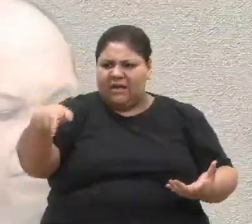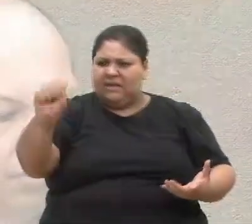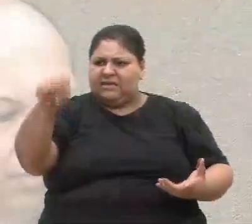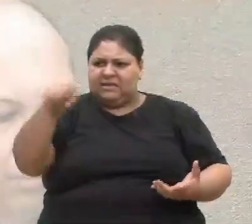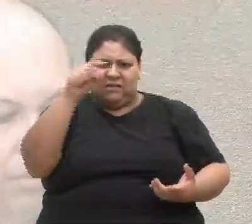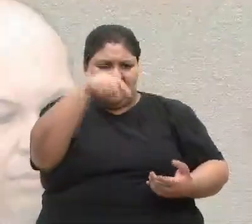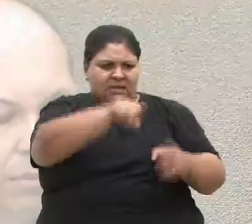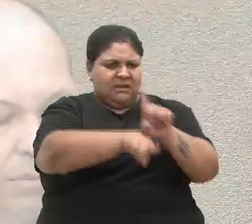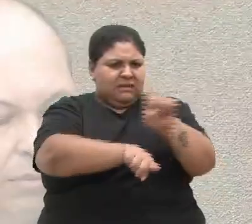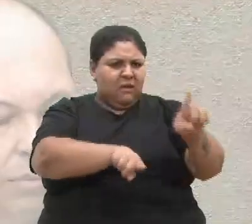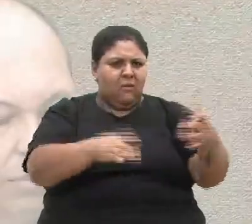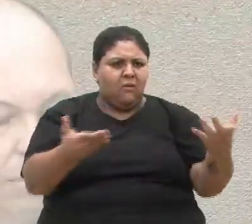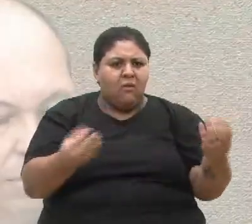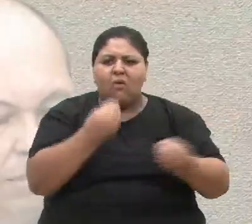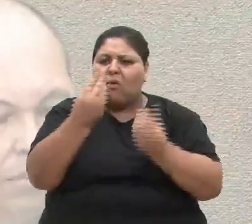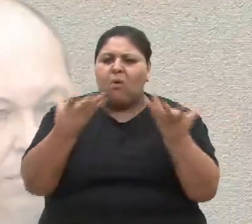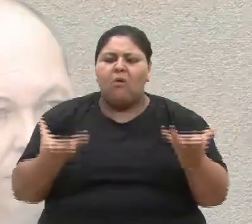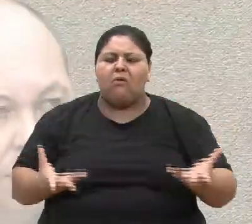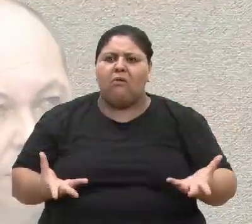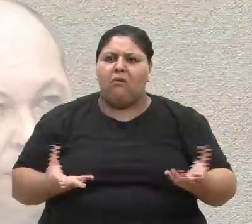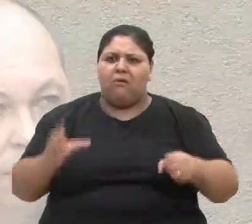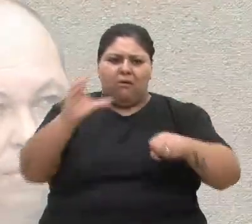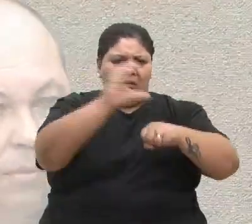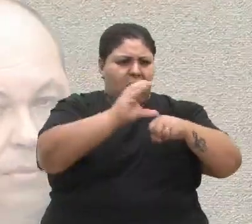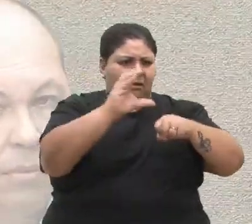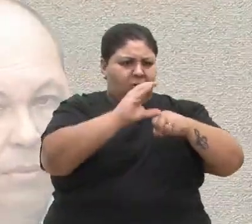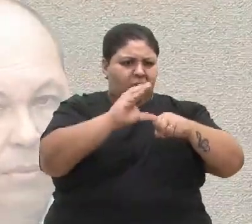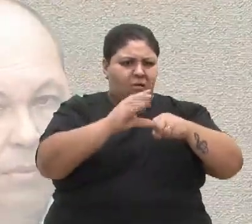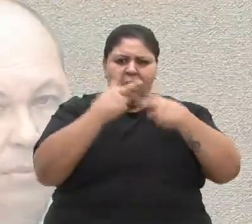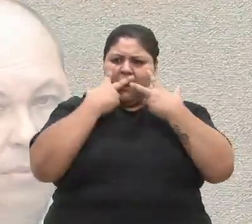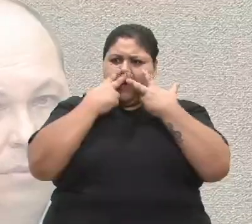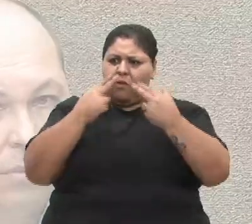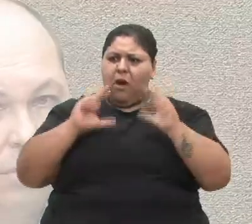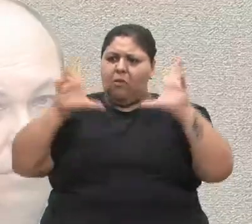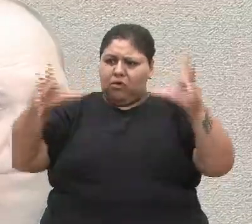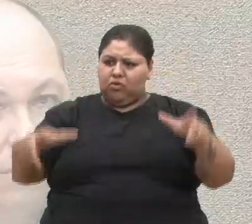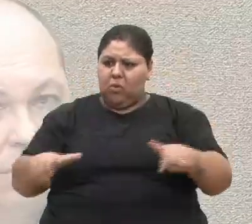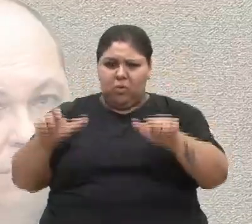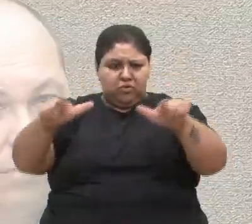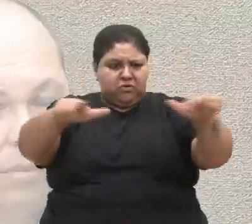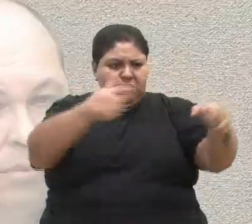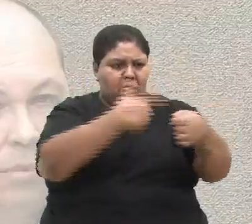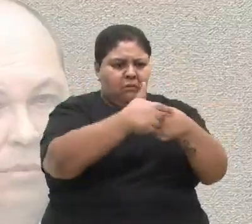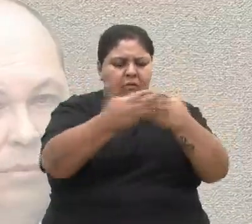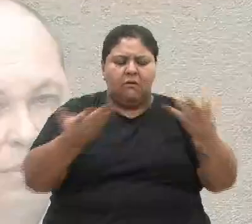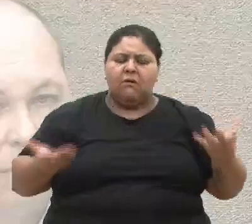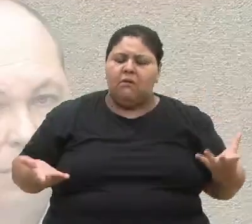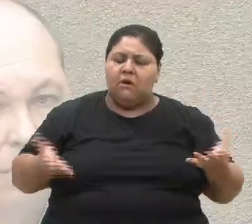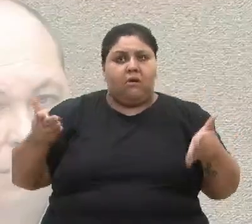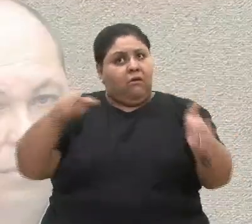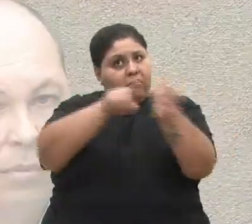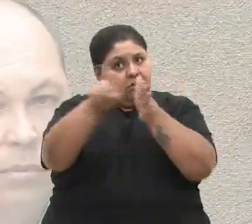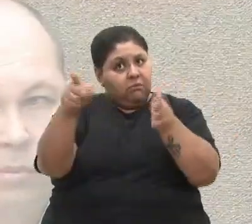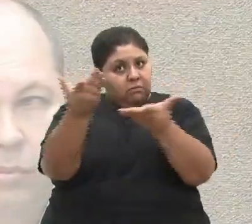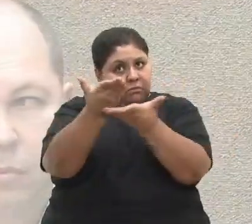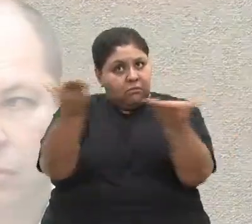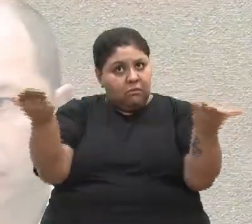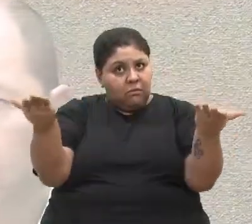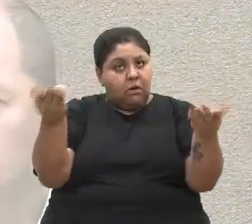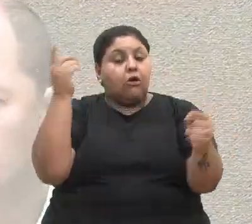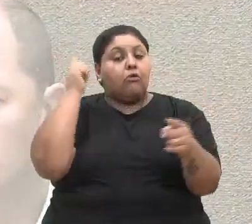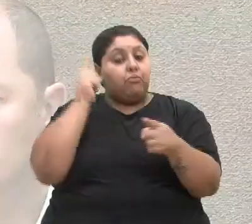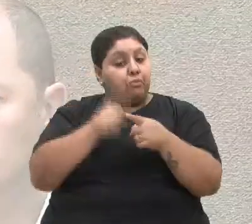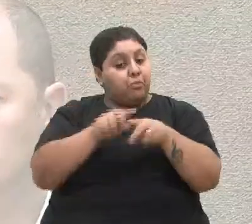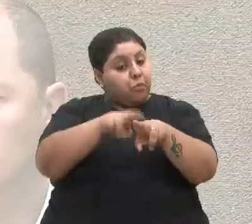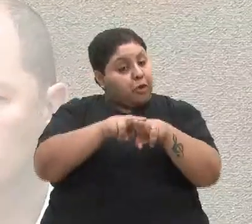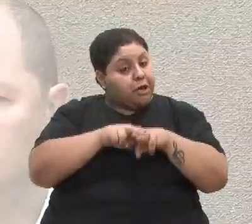é, na outra não é. Como assim? A Constituição não é a mesma? Então essa é a pergunta que eu deixo aqui. E por este